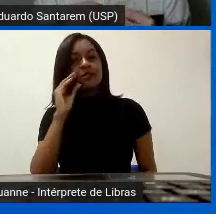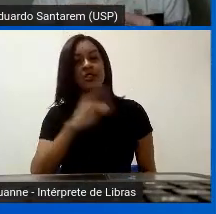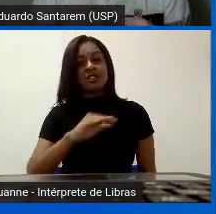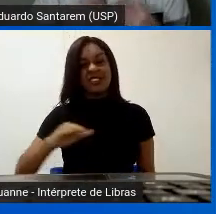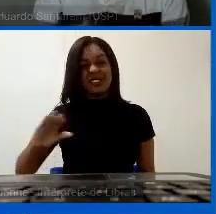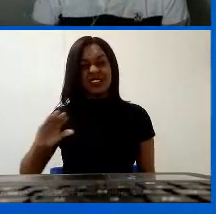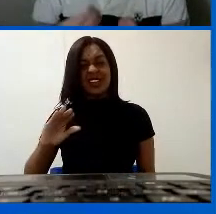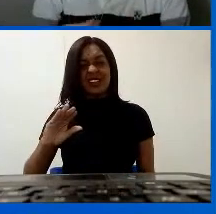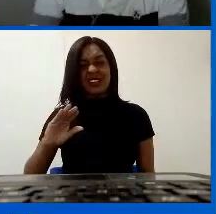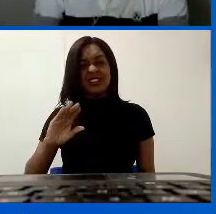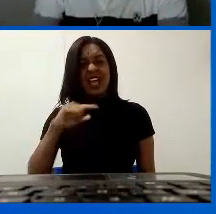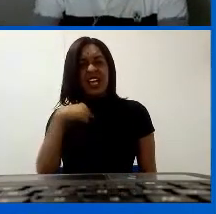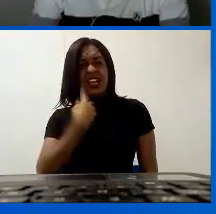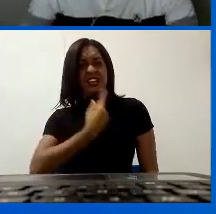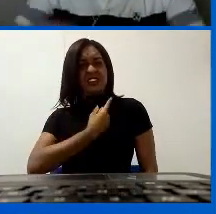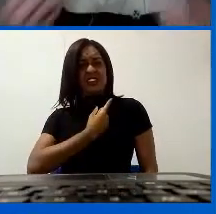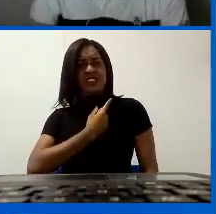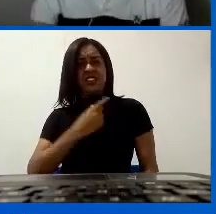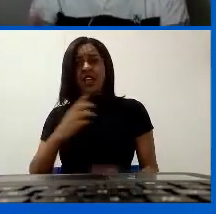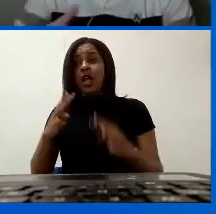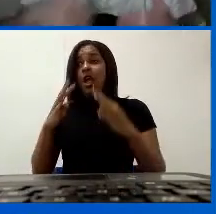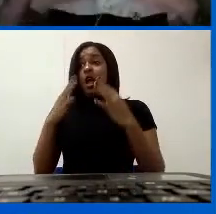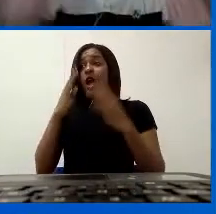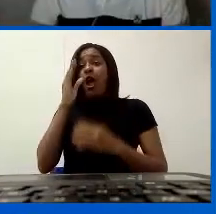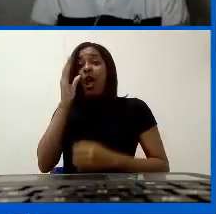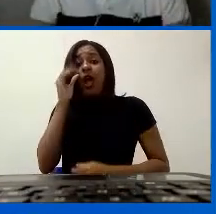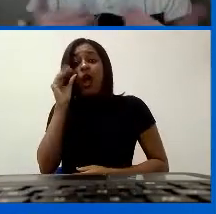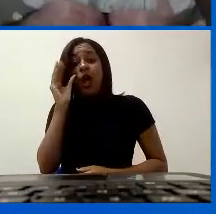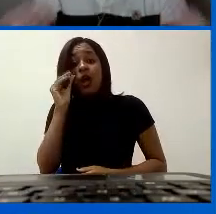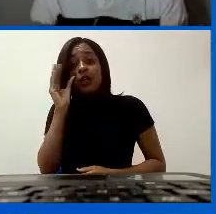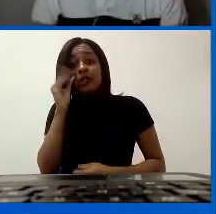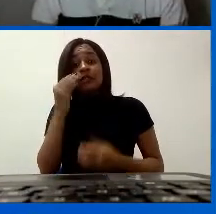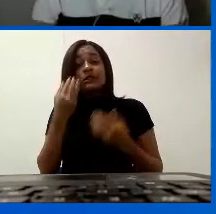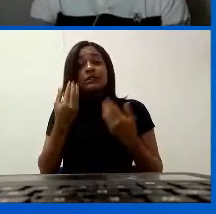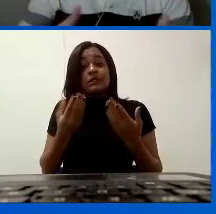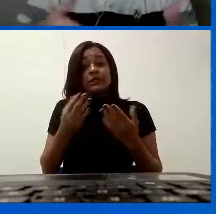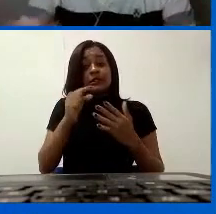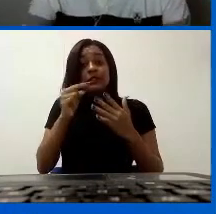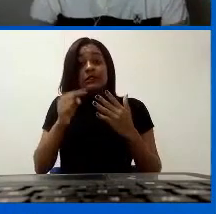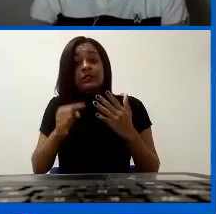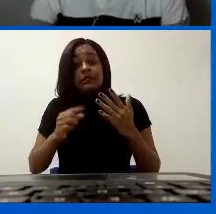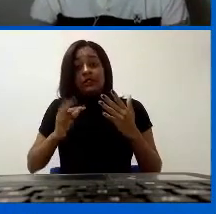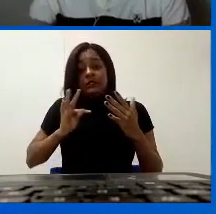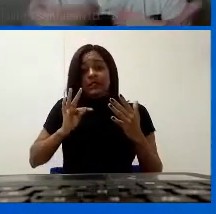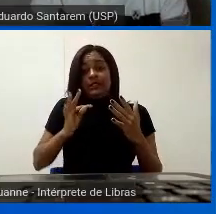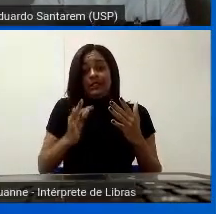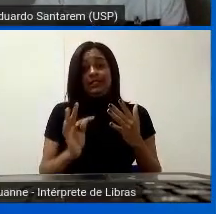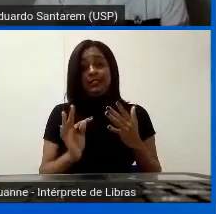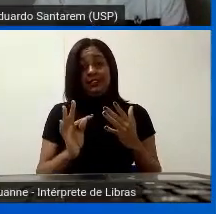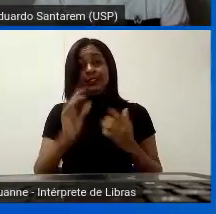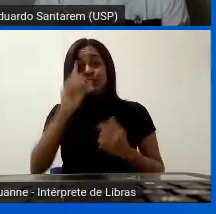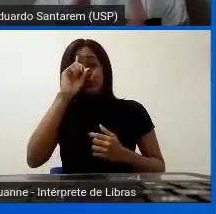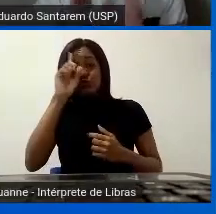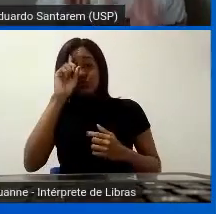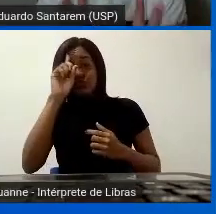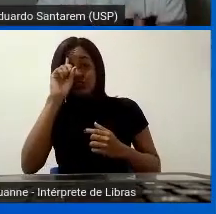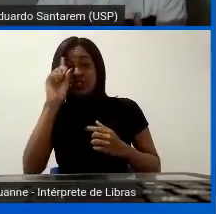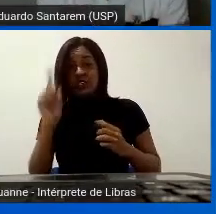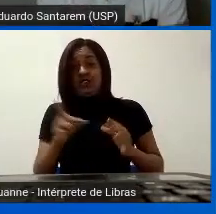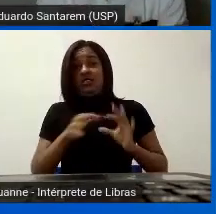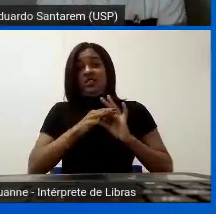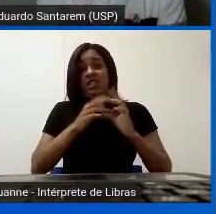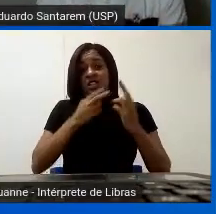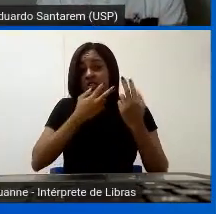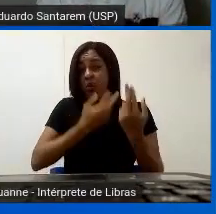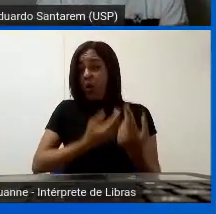a gente desperta a curiosidade neles como essas outras ferramentas que fazem parte de grande parte do dia deles desperta Será que